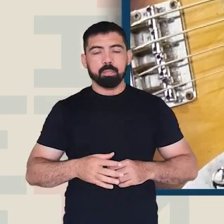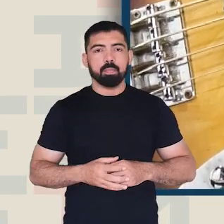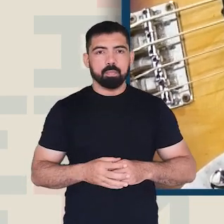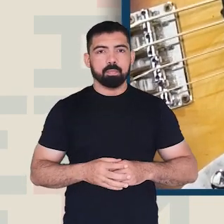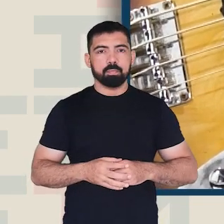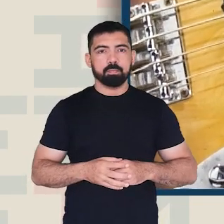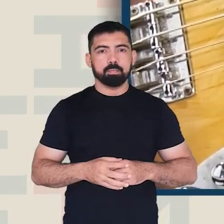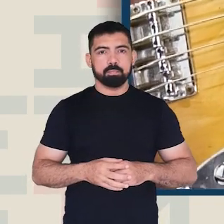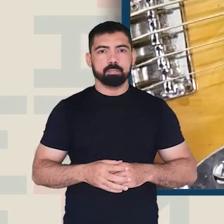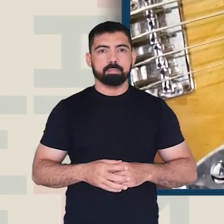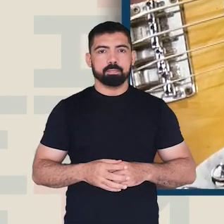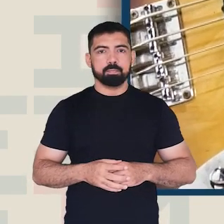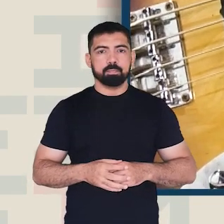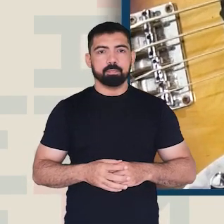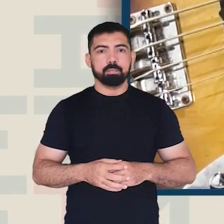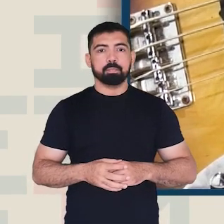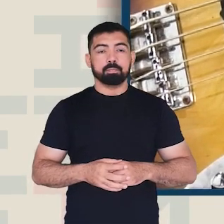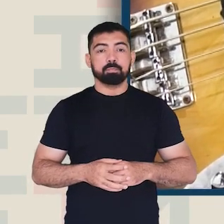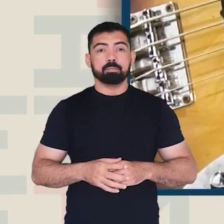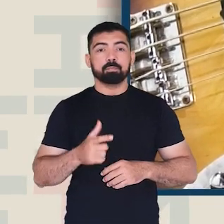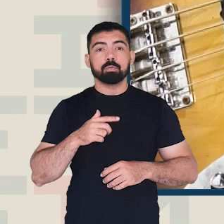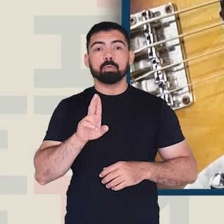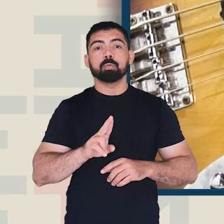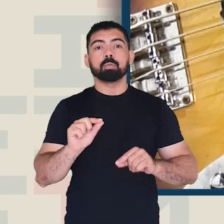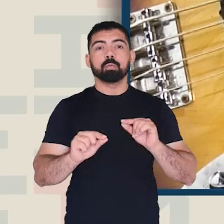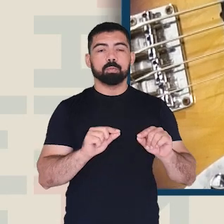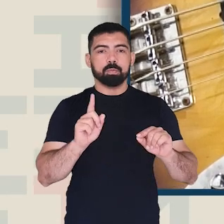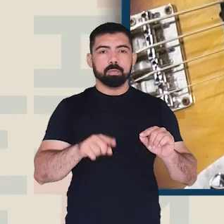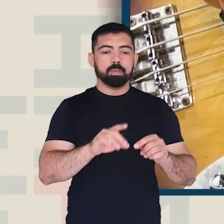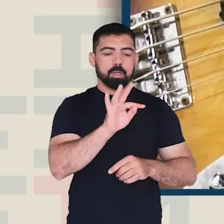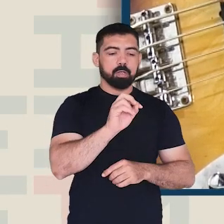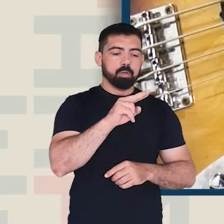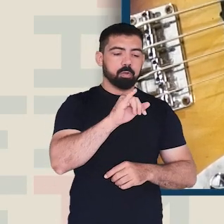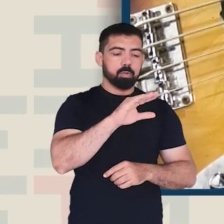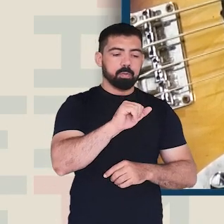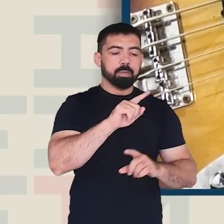Em vez de só usar agora tônica e quinta, eu estou usando tônica, terça e quinta.